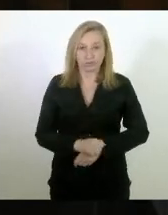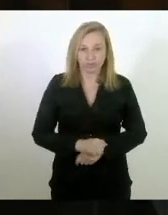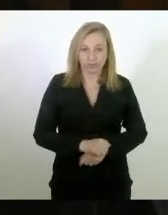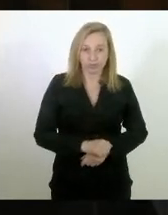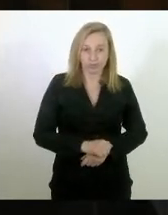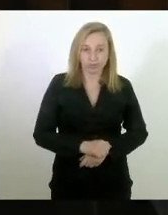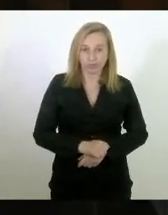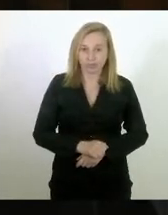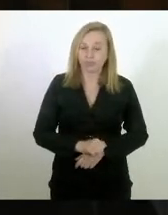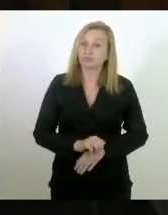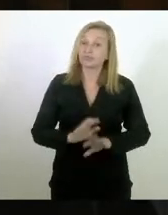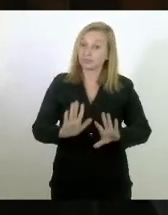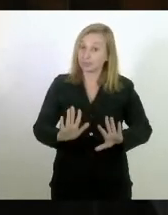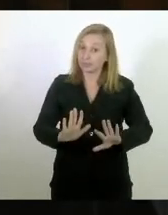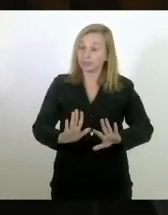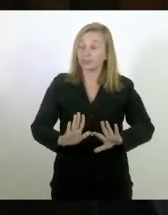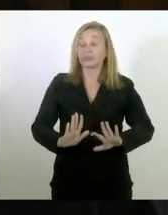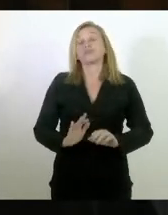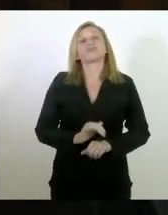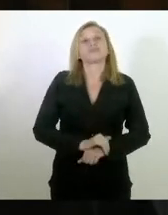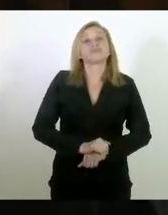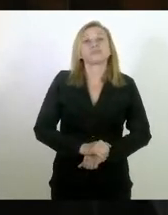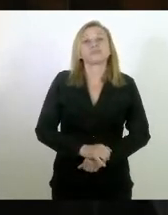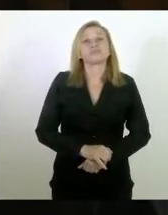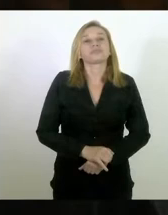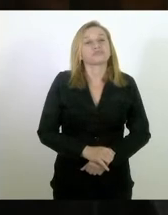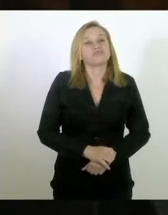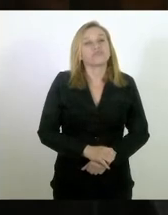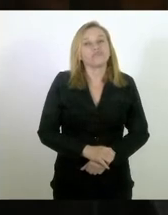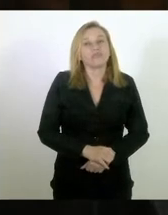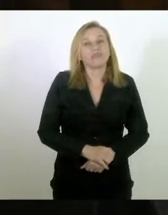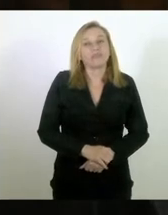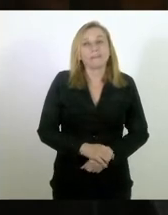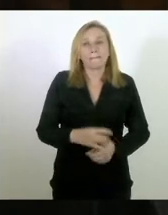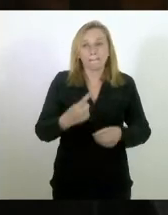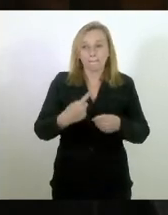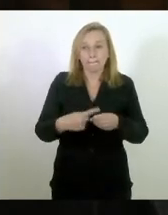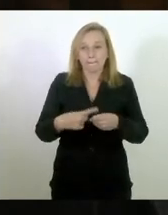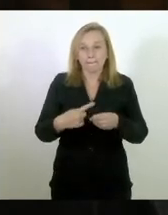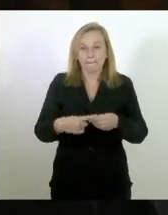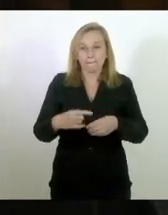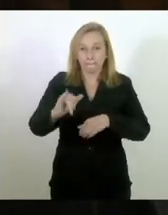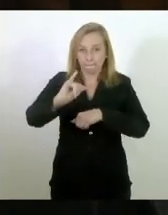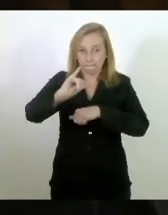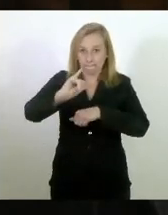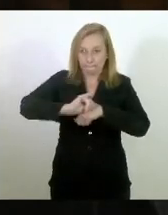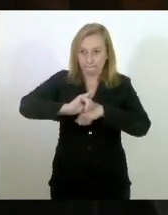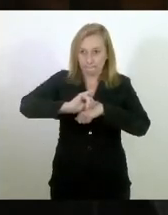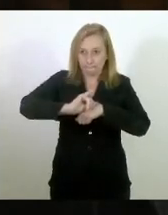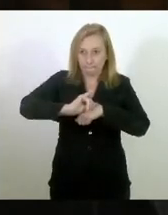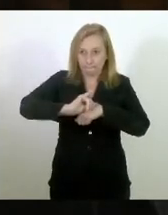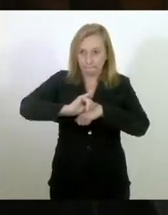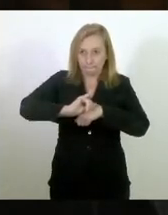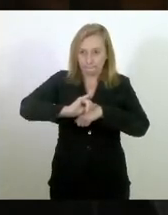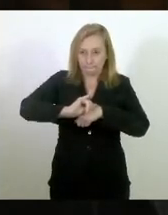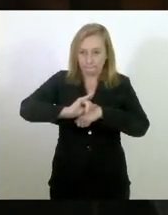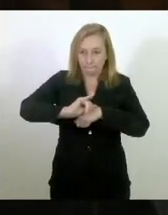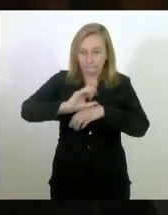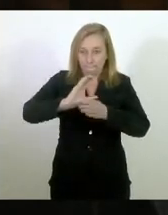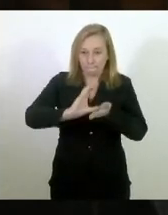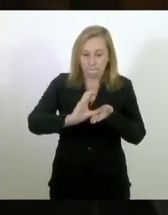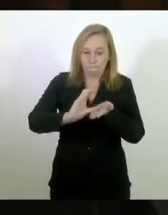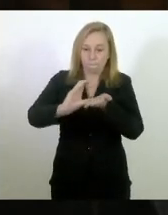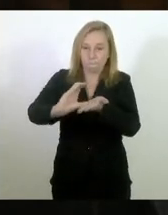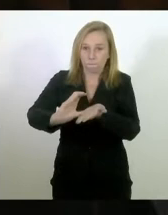E sendo que o município da capital ficará com maior